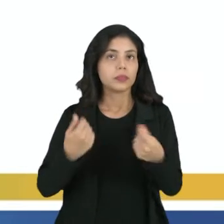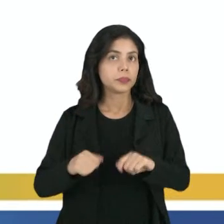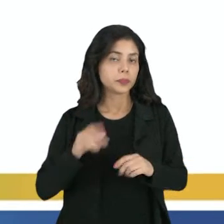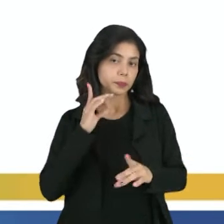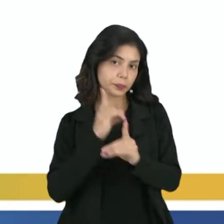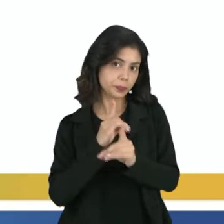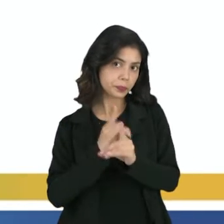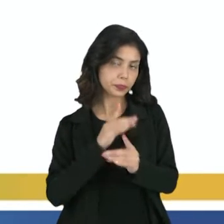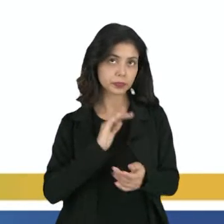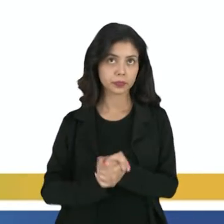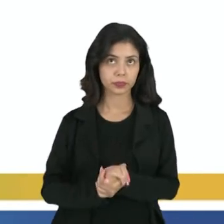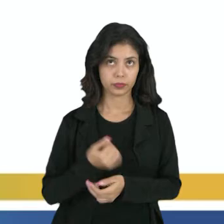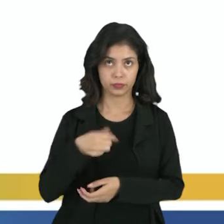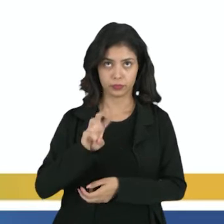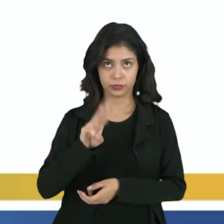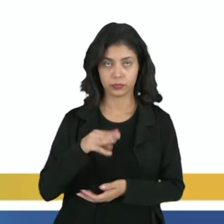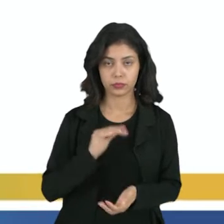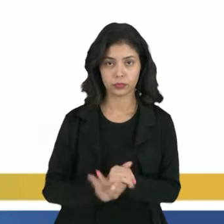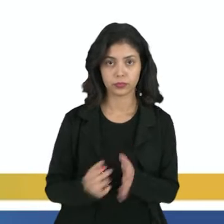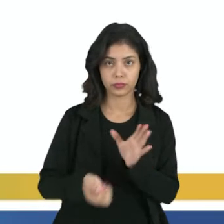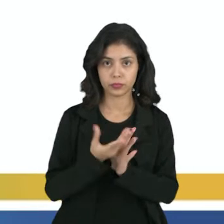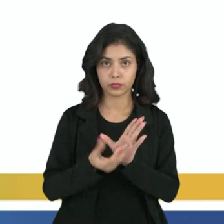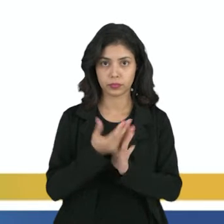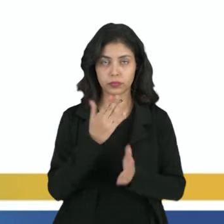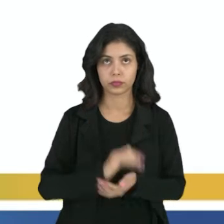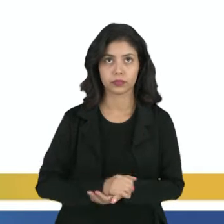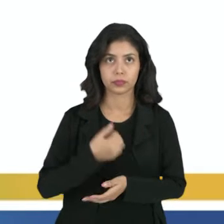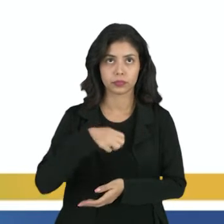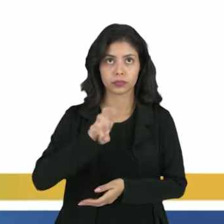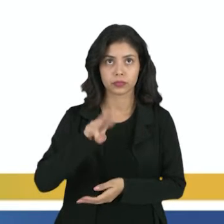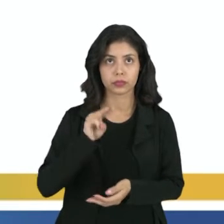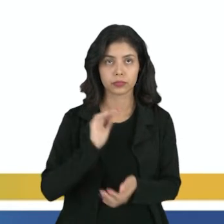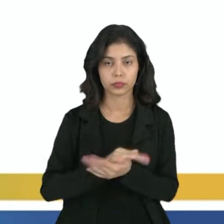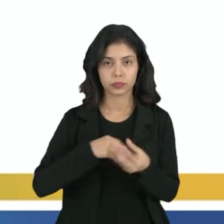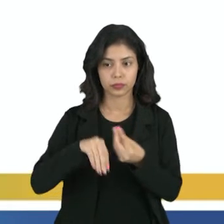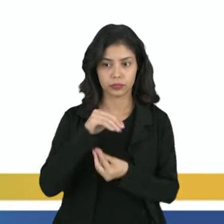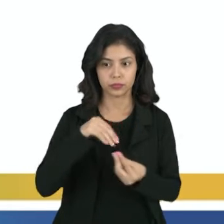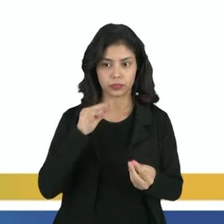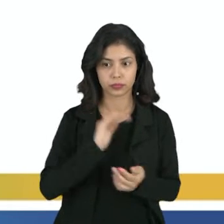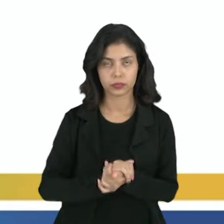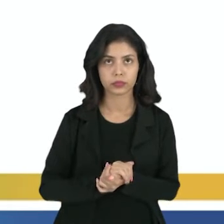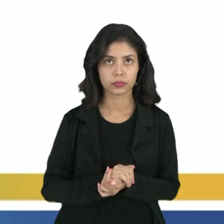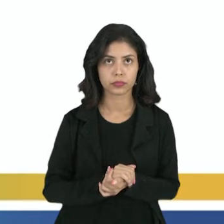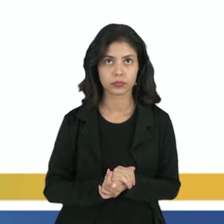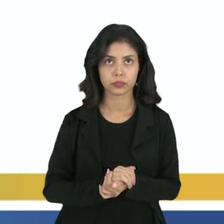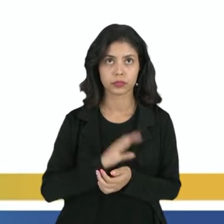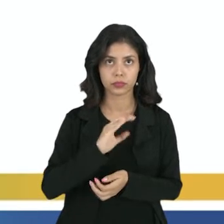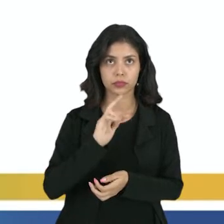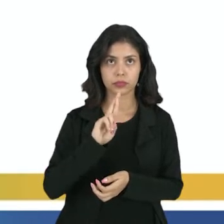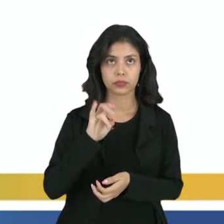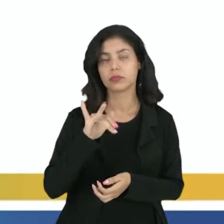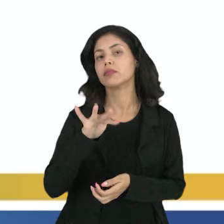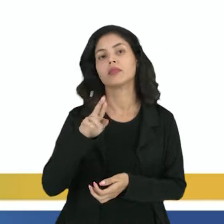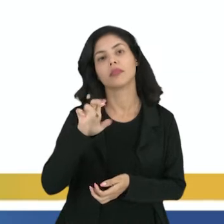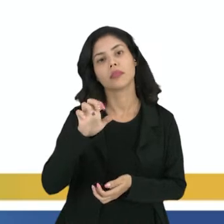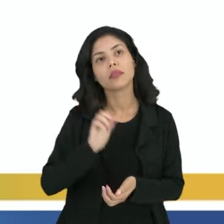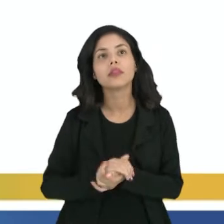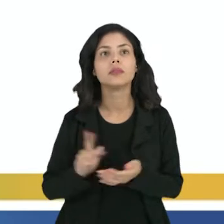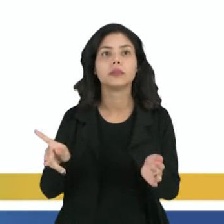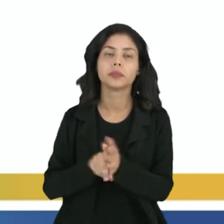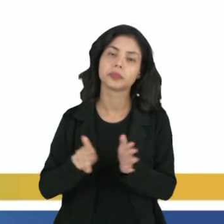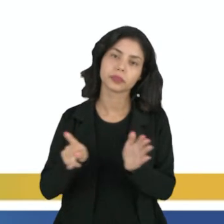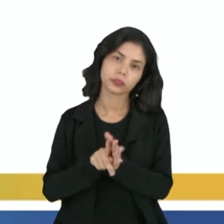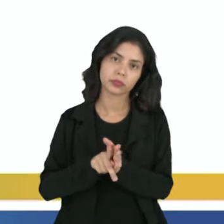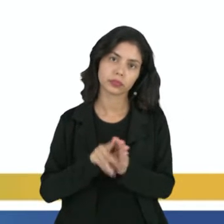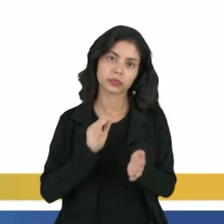precisa identificar quem são os produtos, quem são os reagentes e os coeficientes respectivos